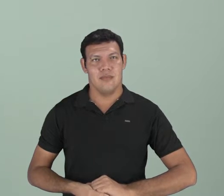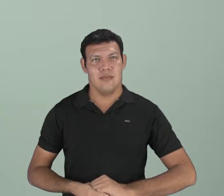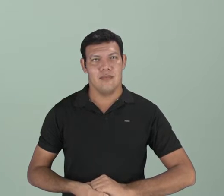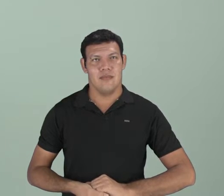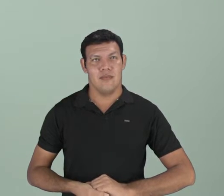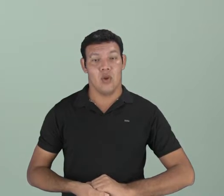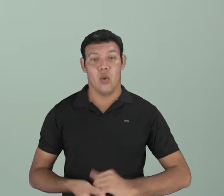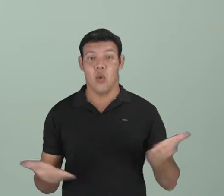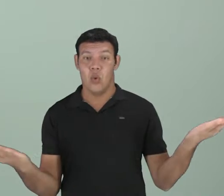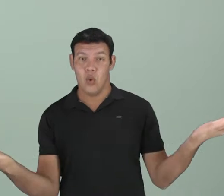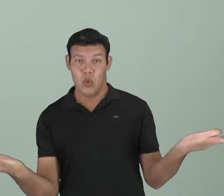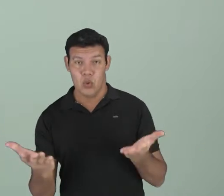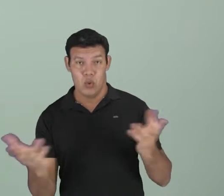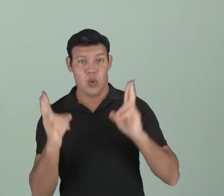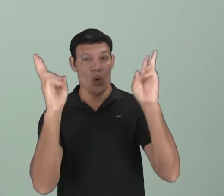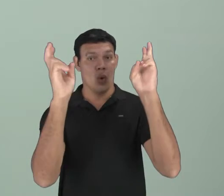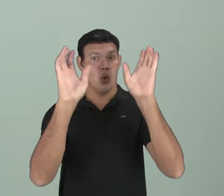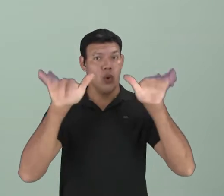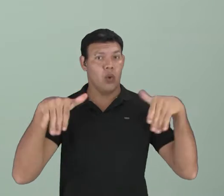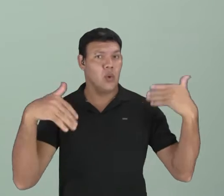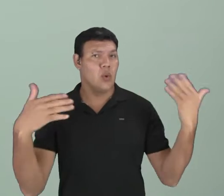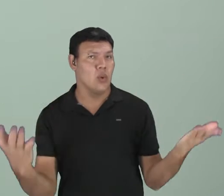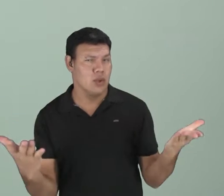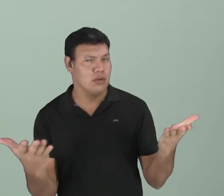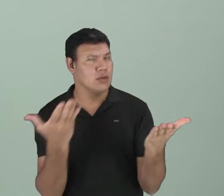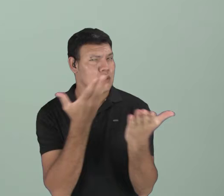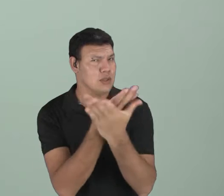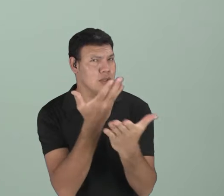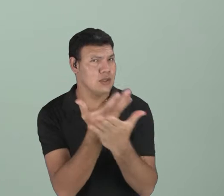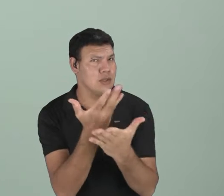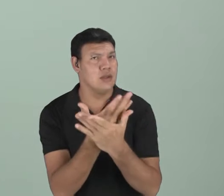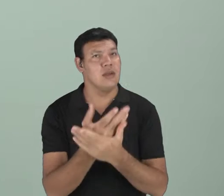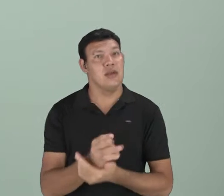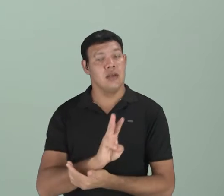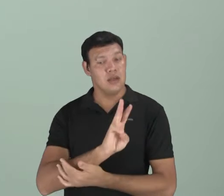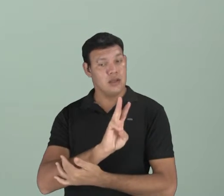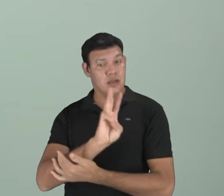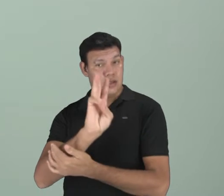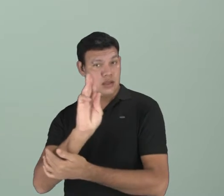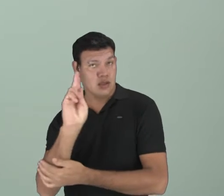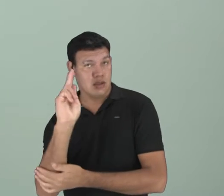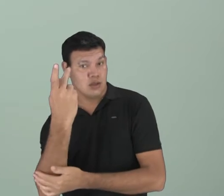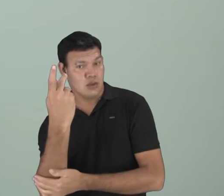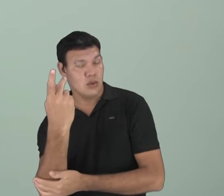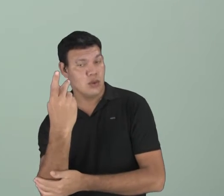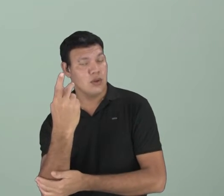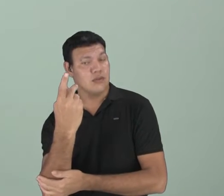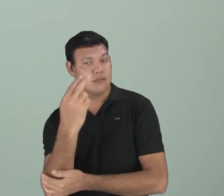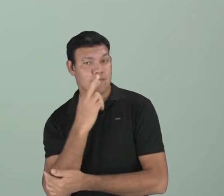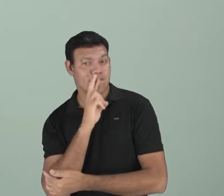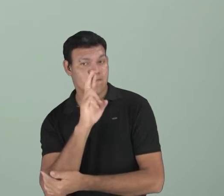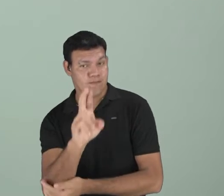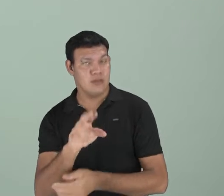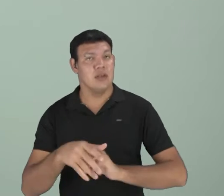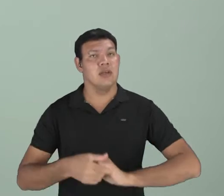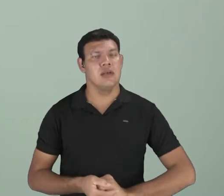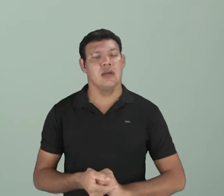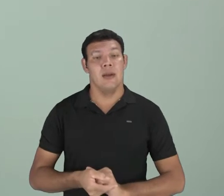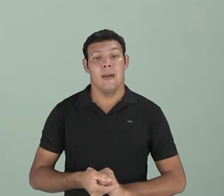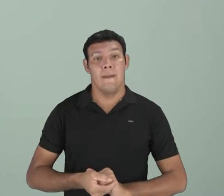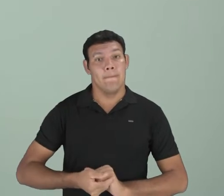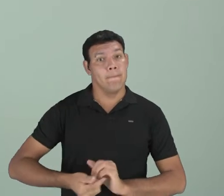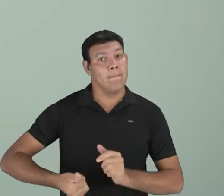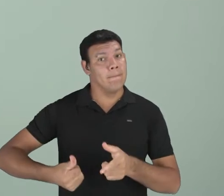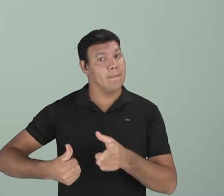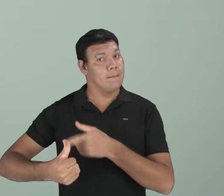Hit E hoje nós vamos estudar sobre as w Eight questions é fácil o primeiro